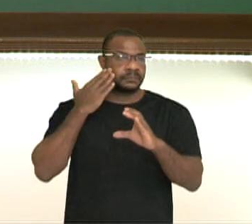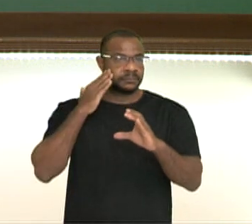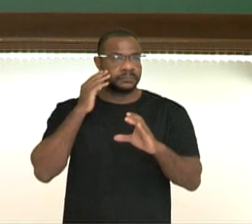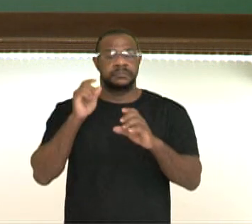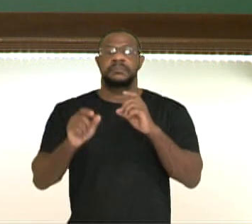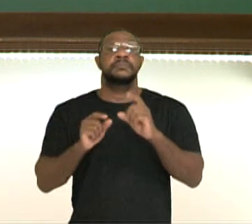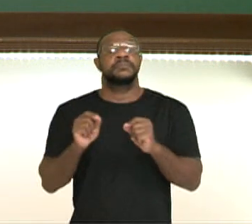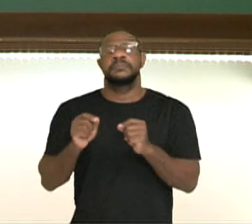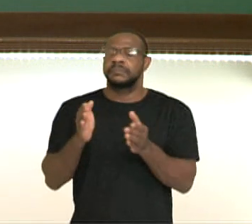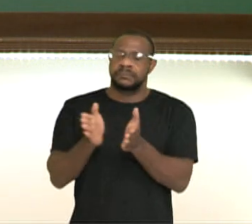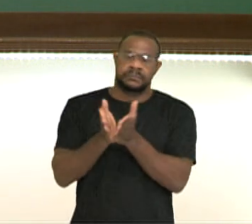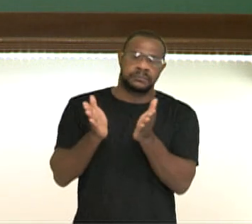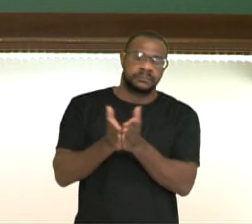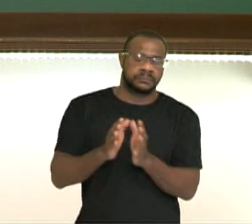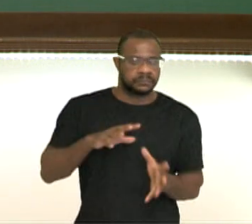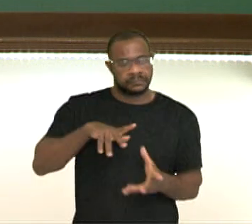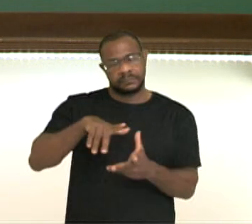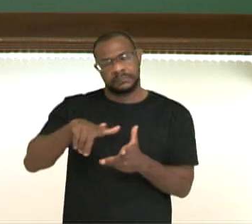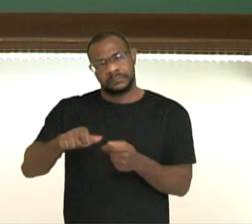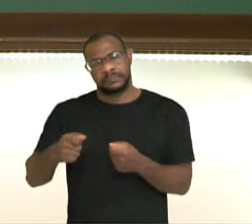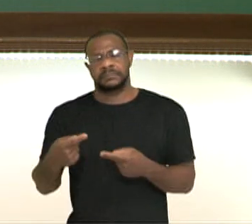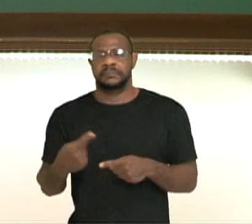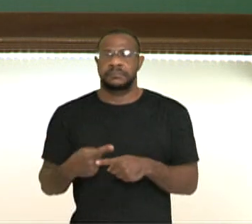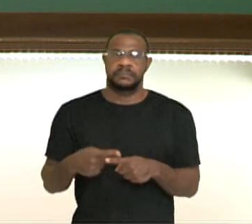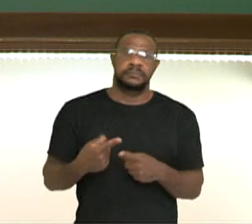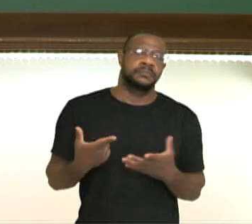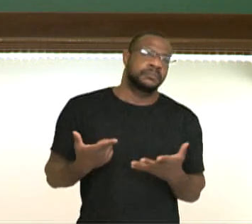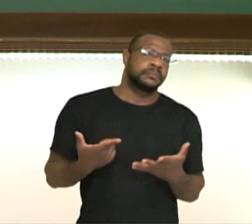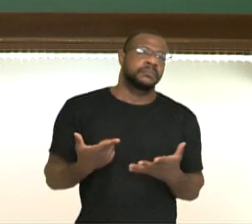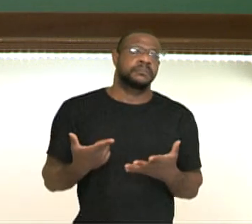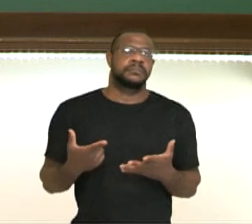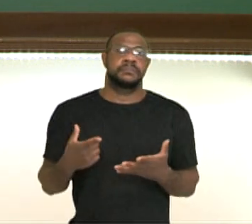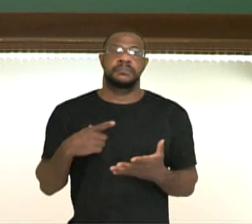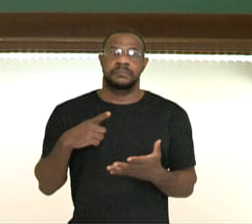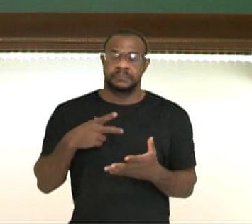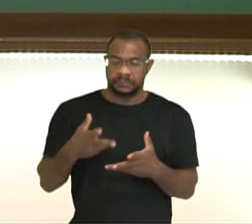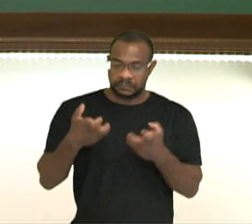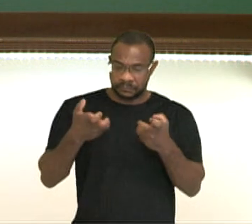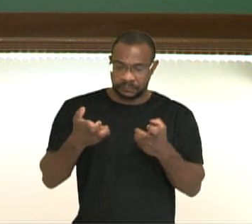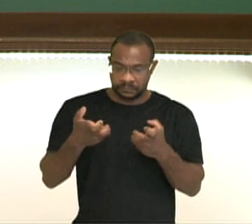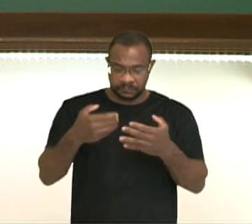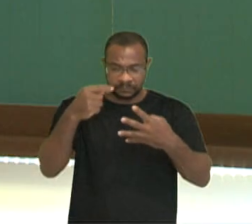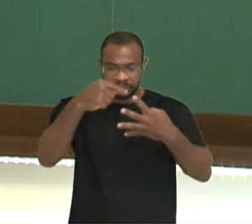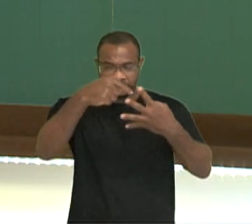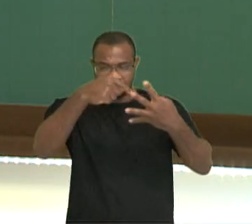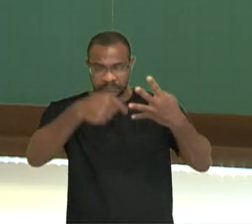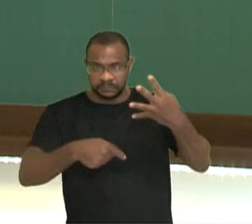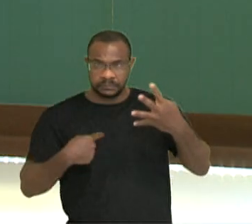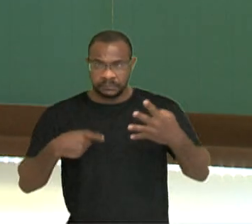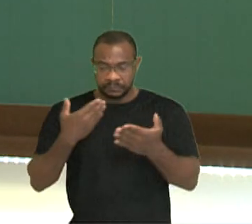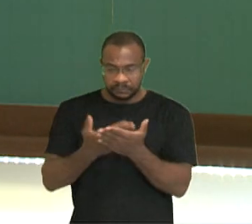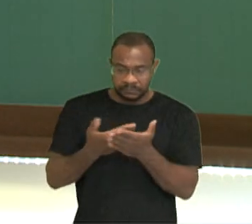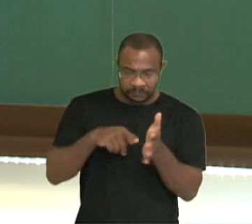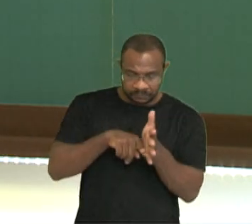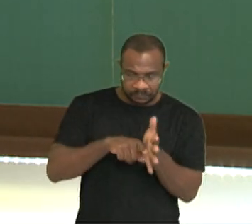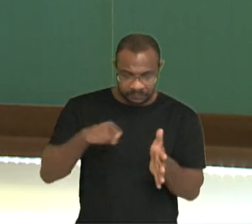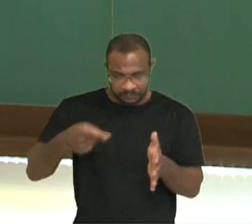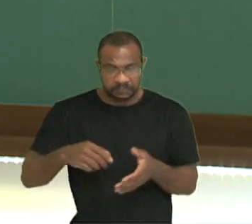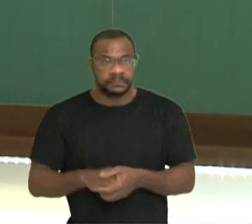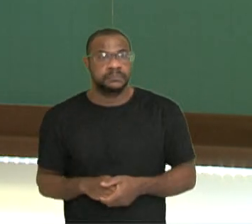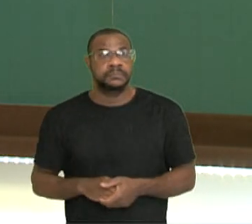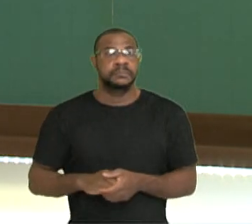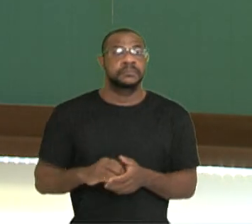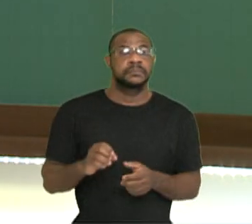a questão da pobreza no mundo e estabelecer ali parâmetros para o nosso estudo. Então colocamos ali que a Organização das Nações